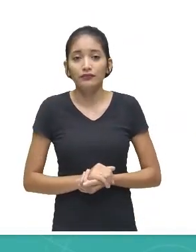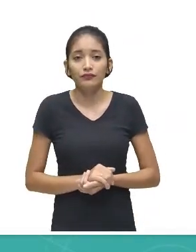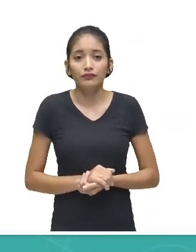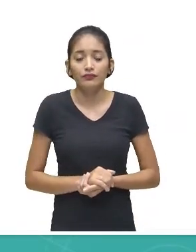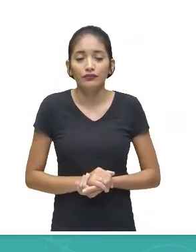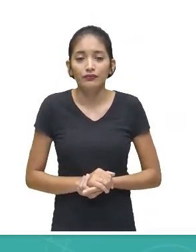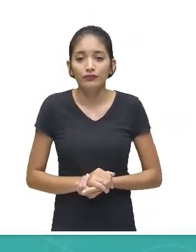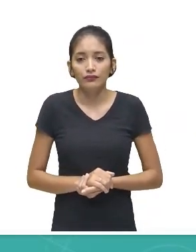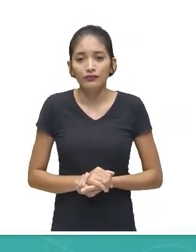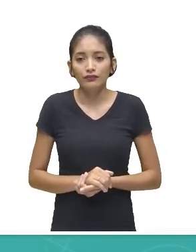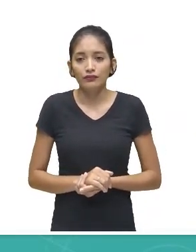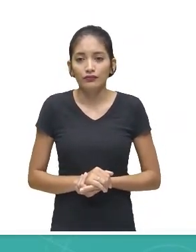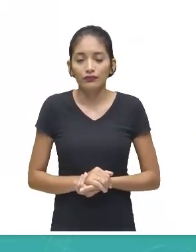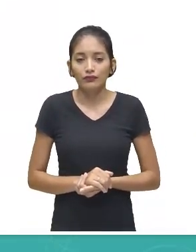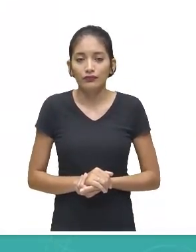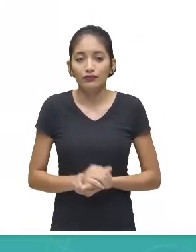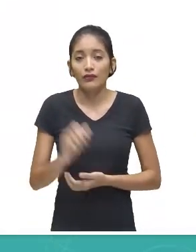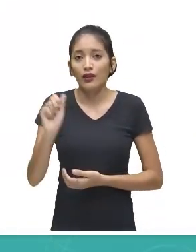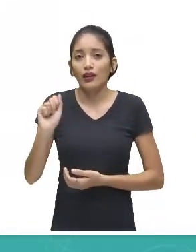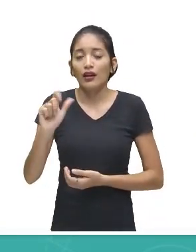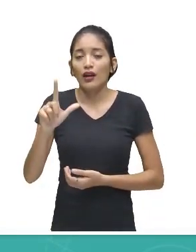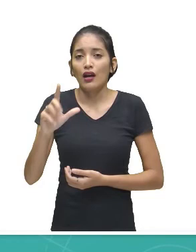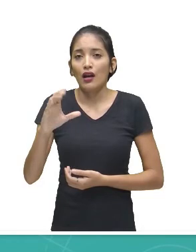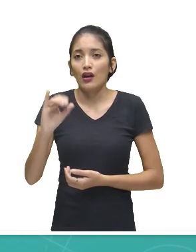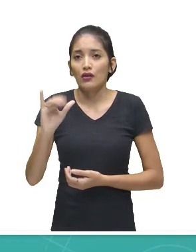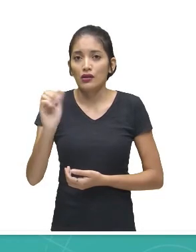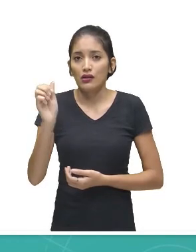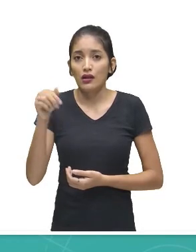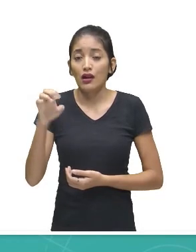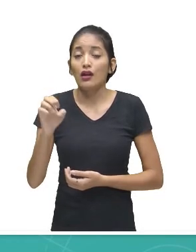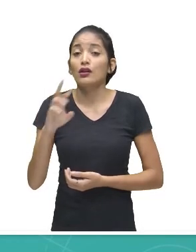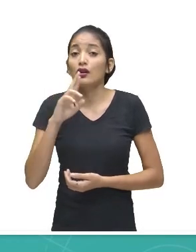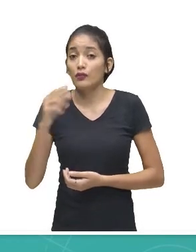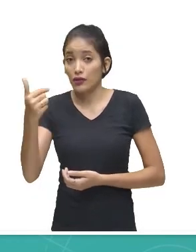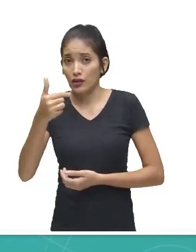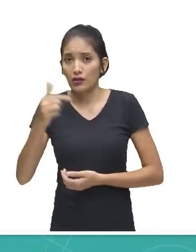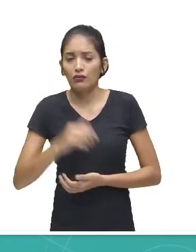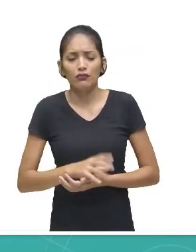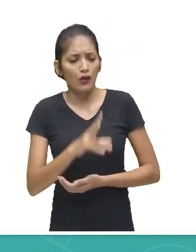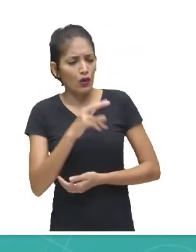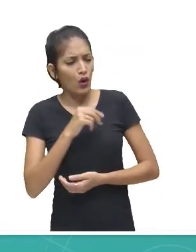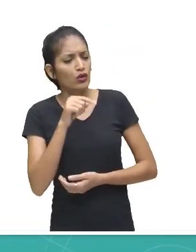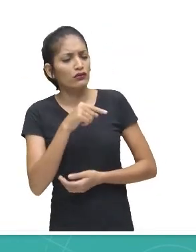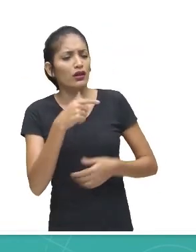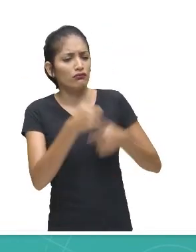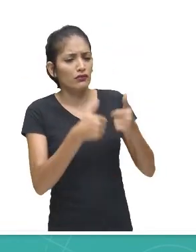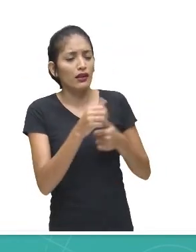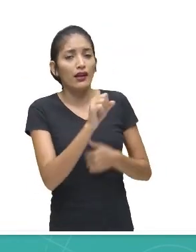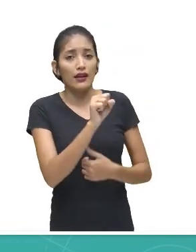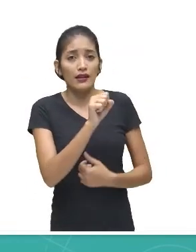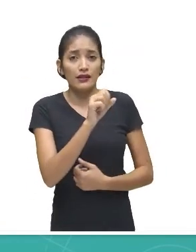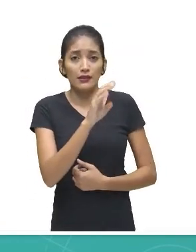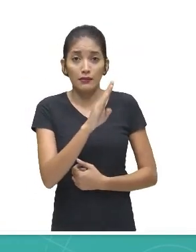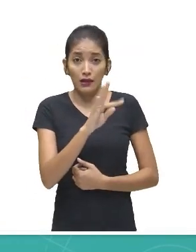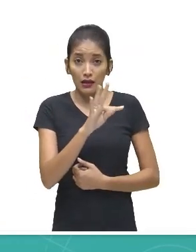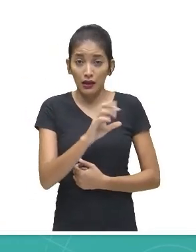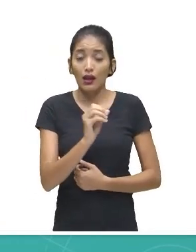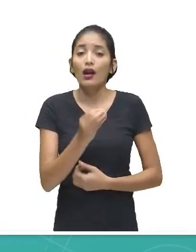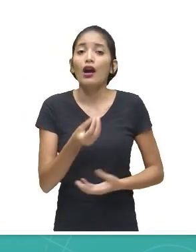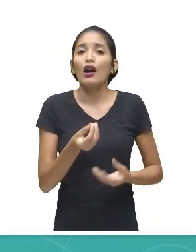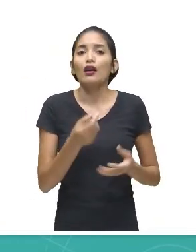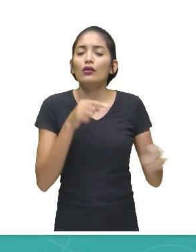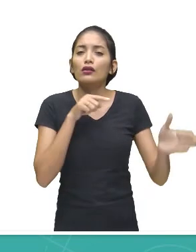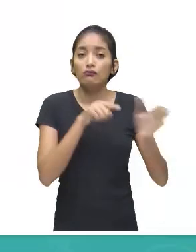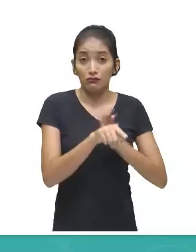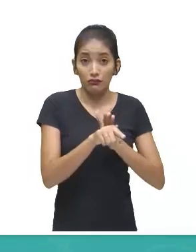E a Alziane respondeu também a questão 2. Nossa, você trabalha no SBT? Ela fez uma exclamação, fez uma